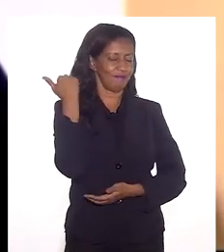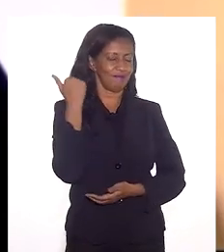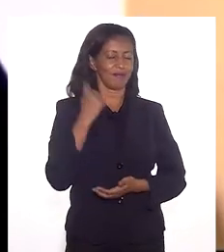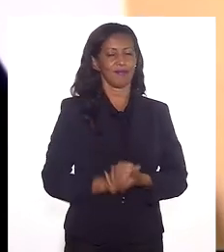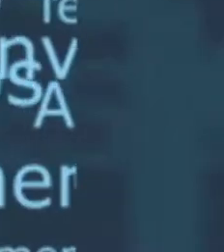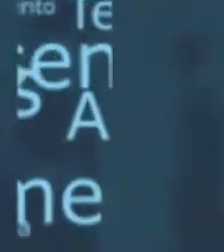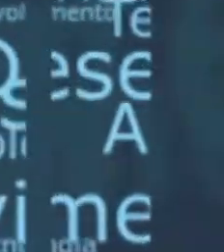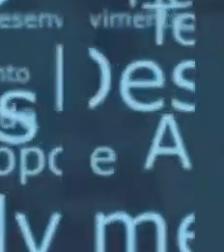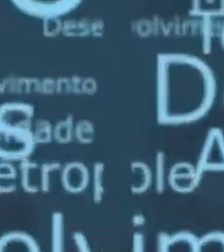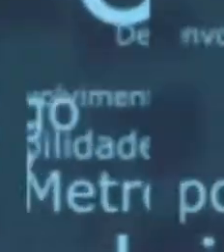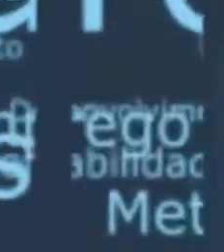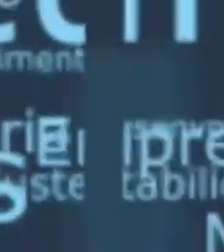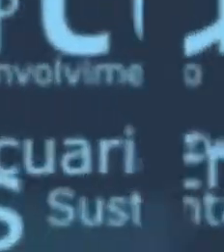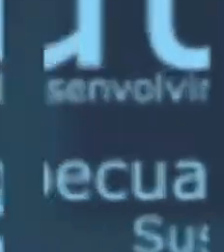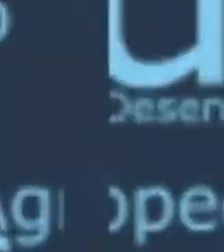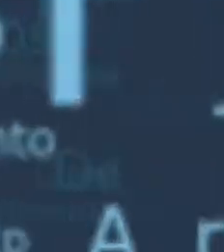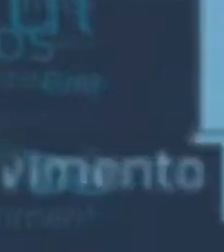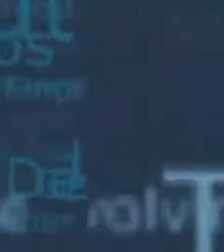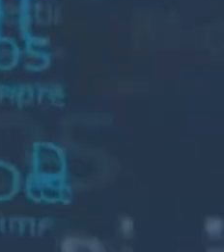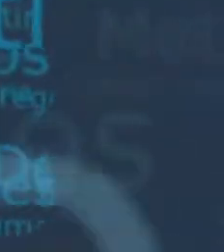vem com a gente